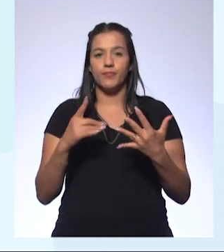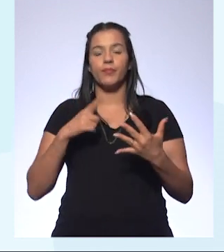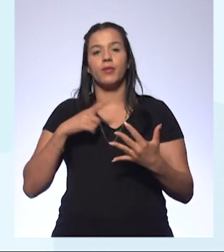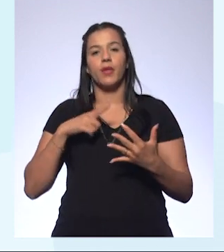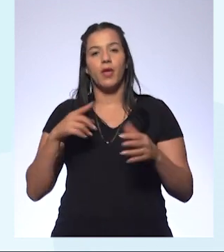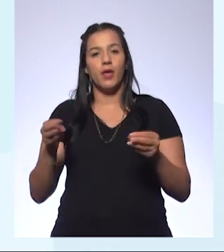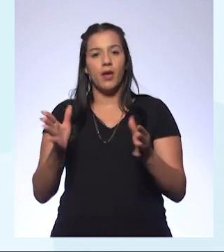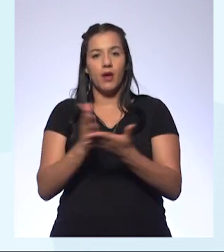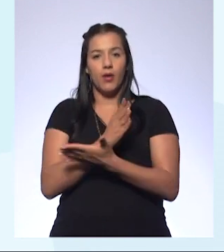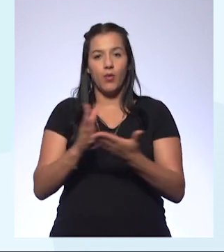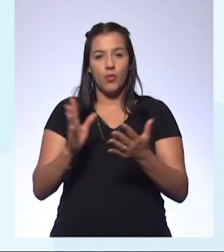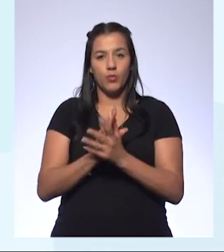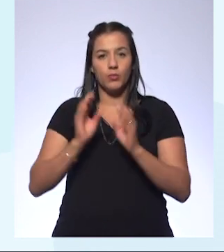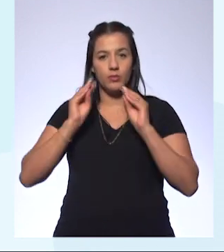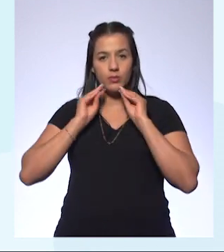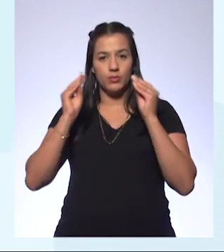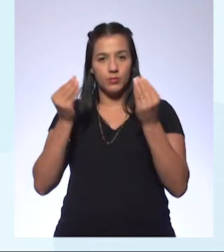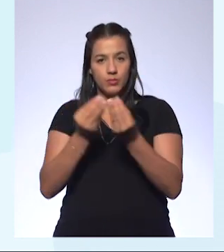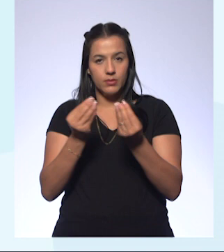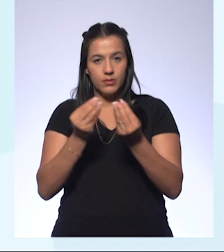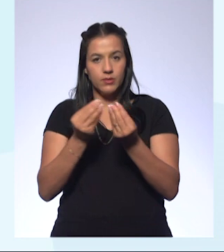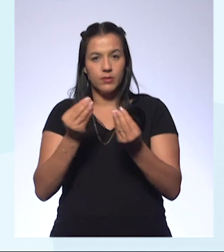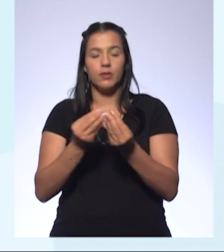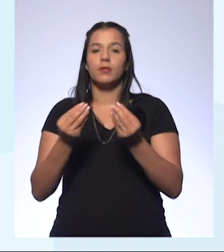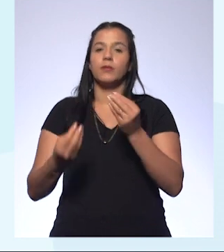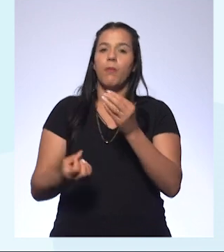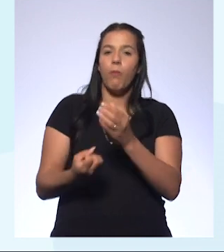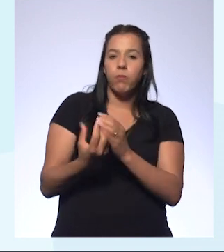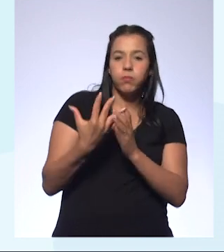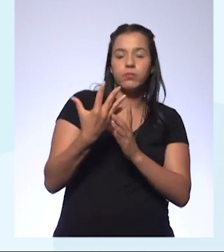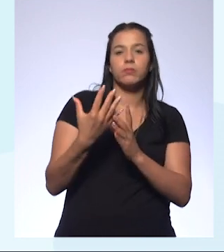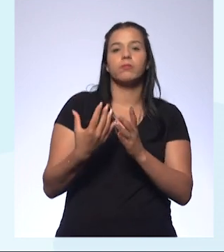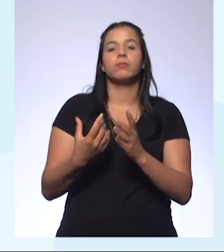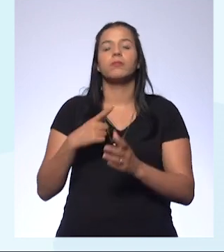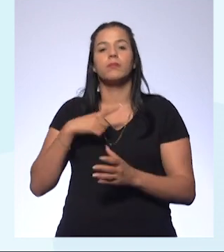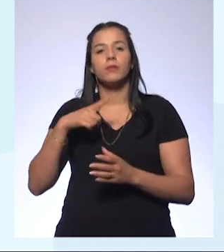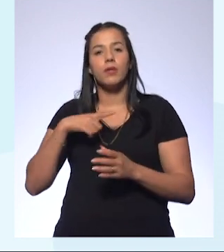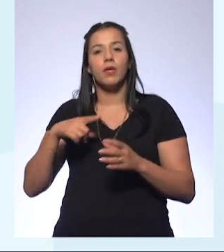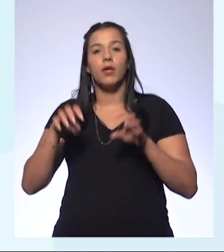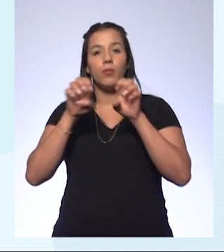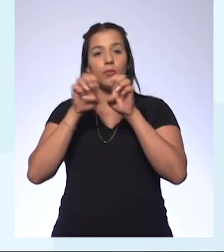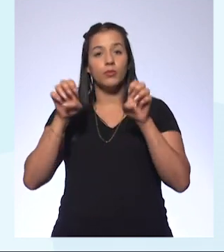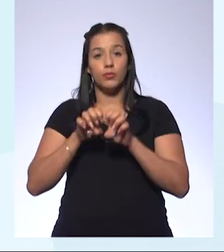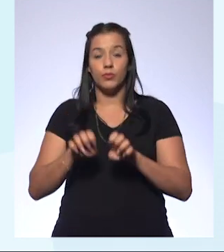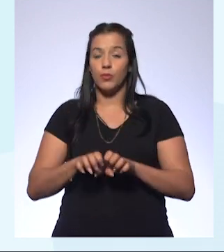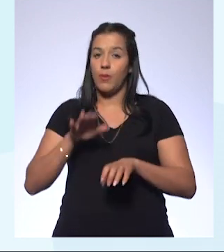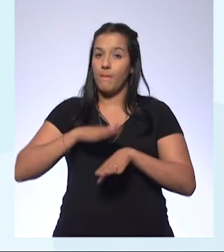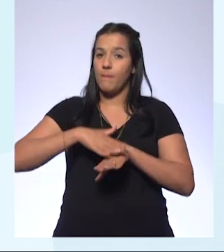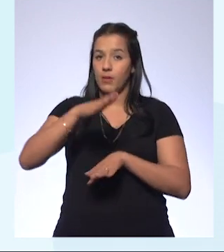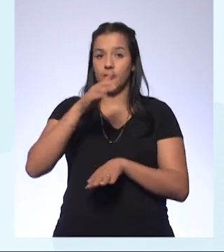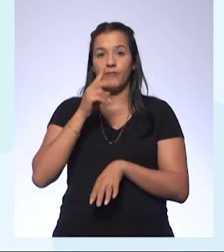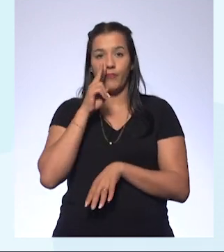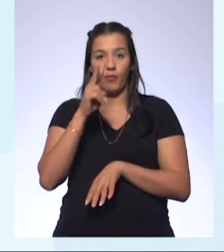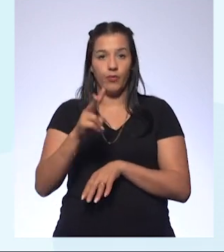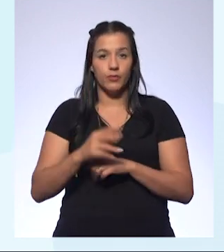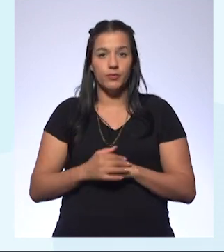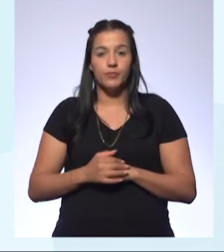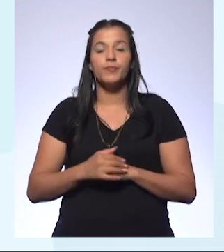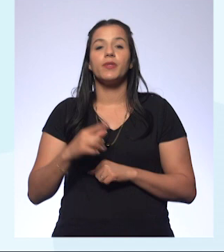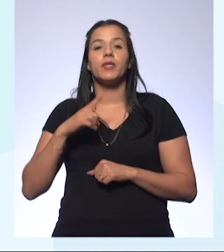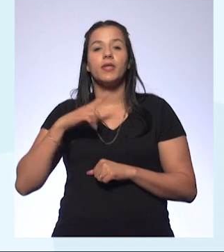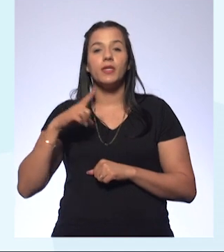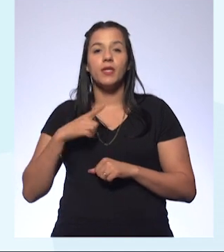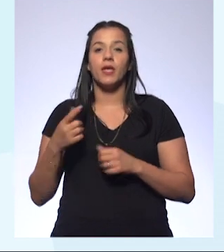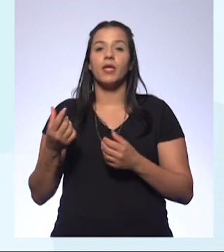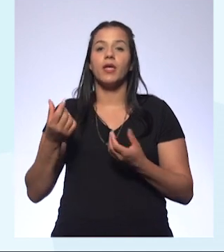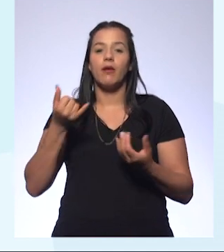que têm alto ponto de fusão, alto ponto de ebulição. Eles têm uma estrutura muito mais rígida, justamente por serem formados por elementos